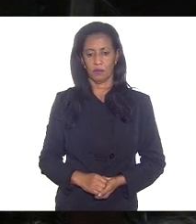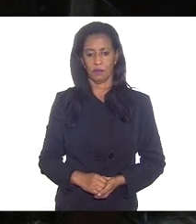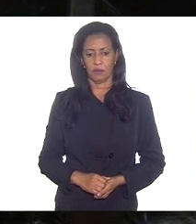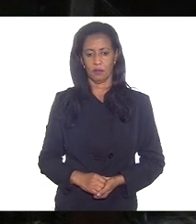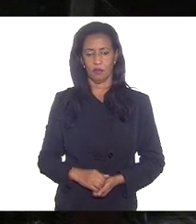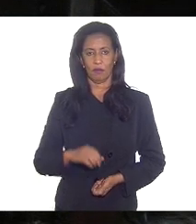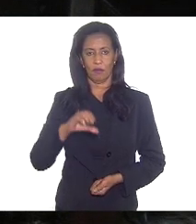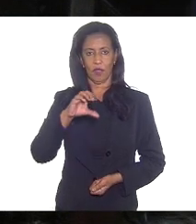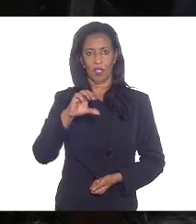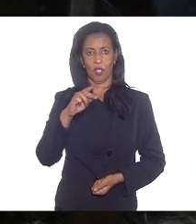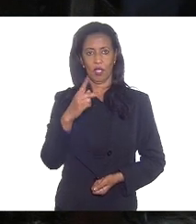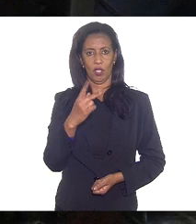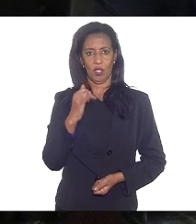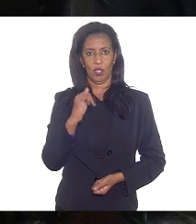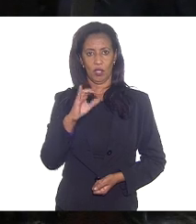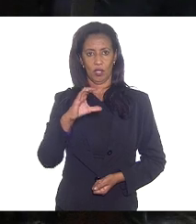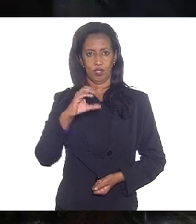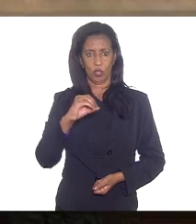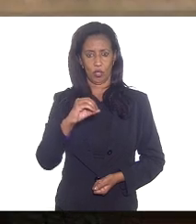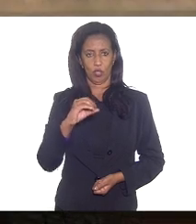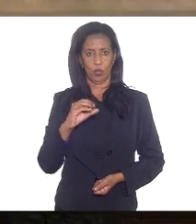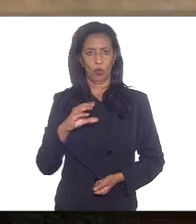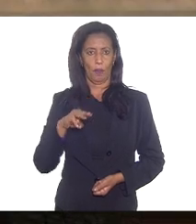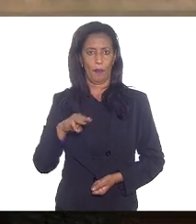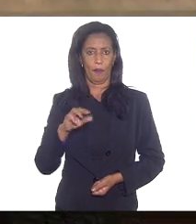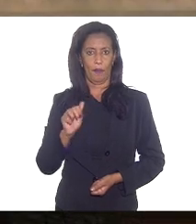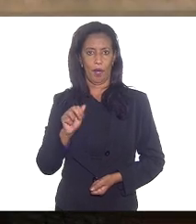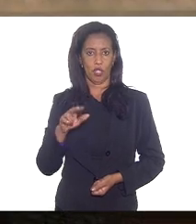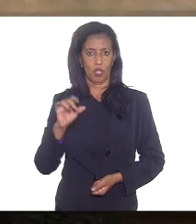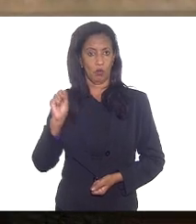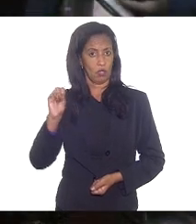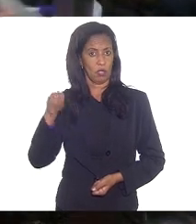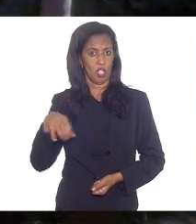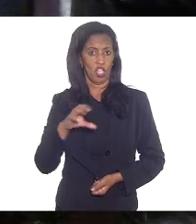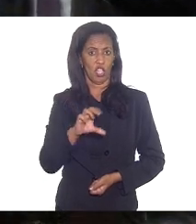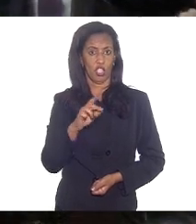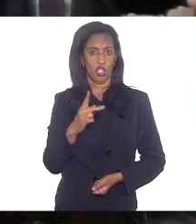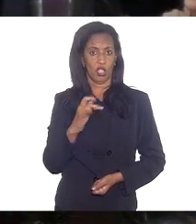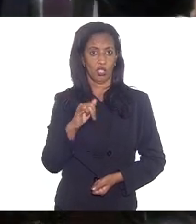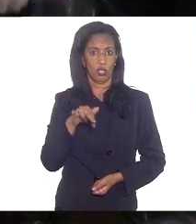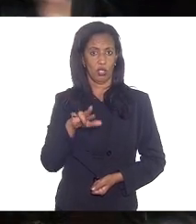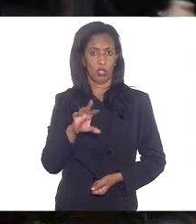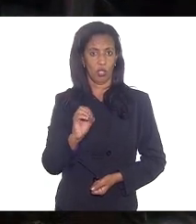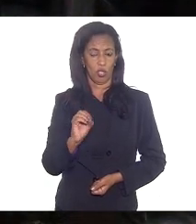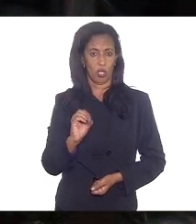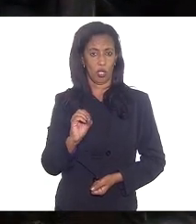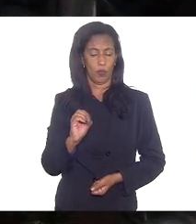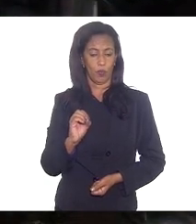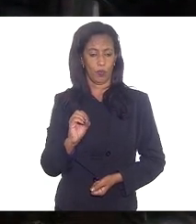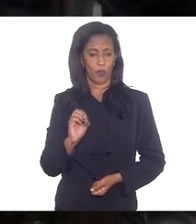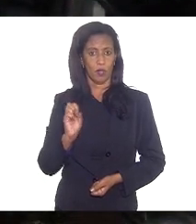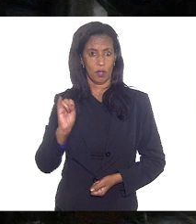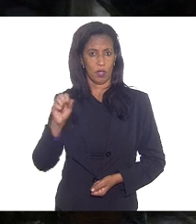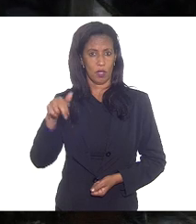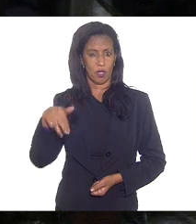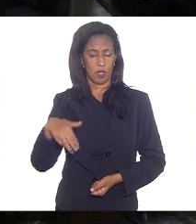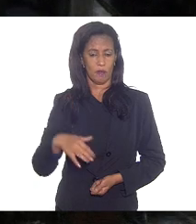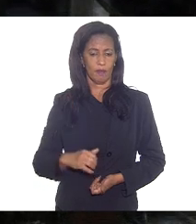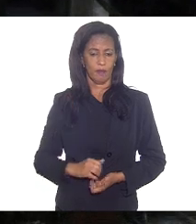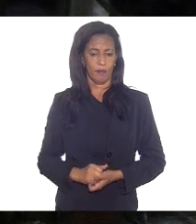Deputado Chico Machado, voto sim. Deputado Chiquinho da Mangueira. Sim,